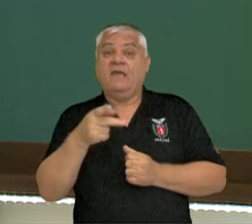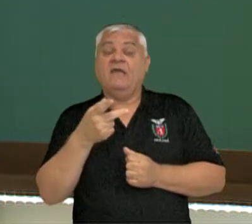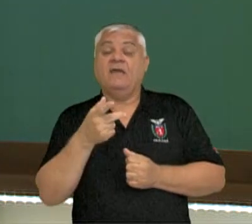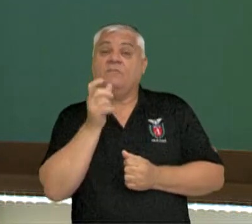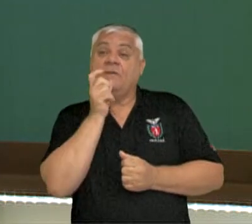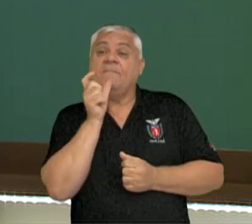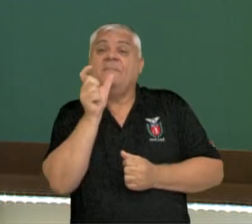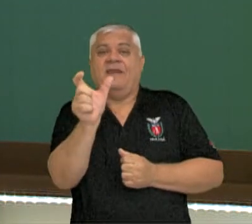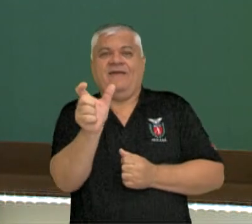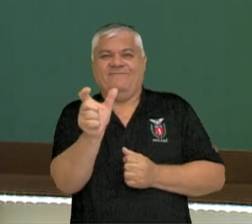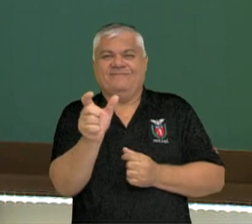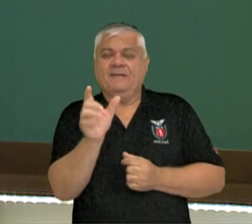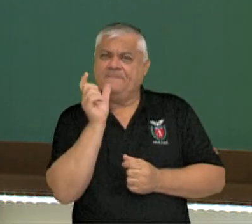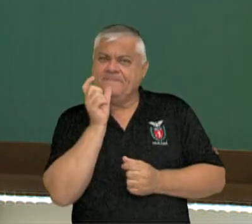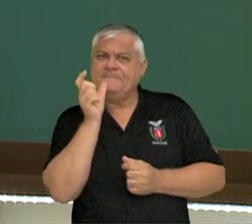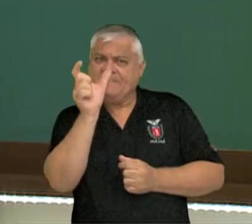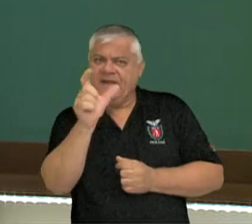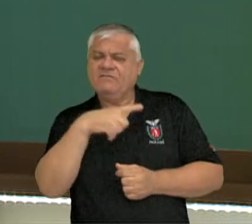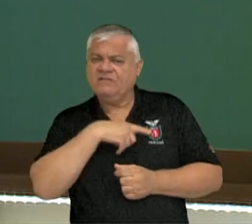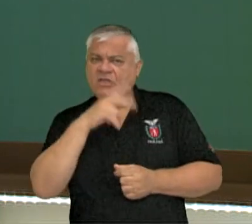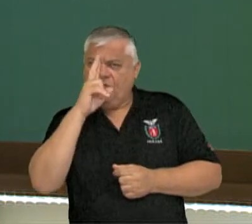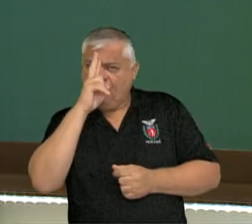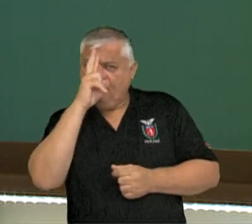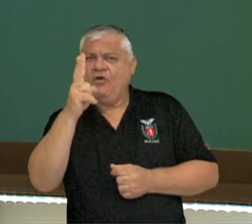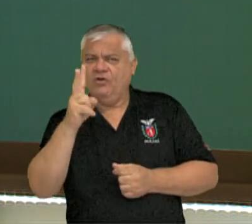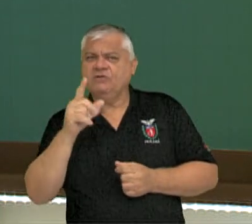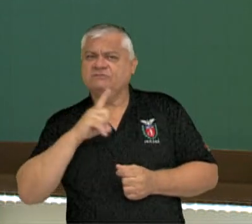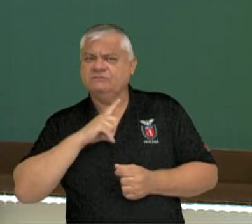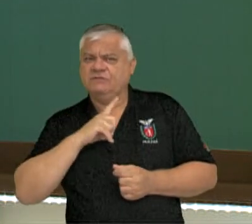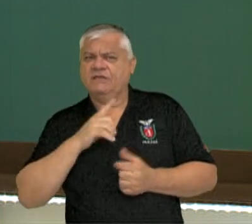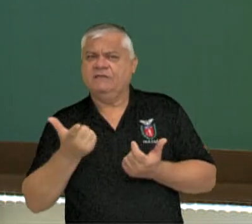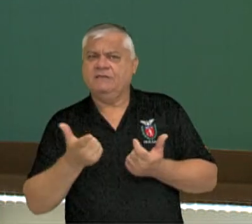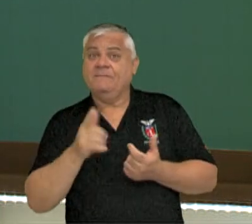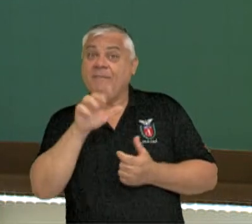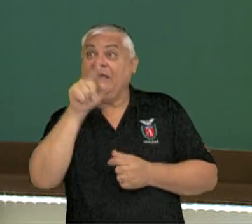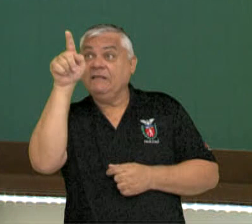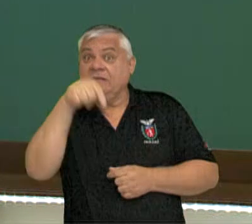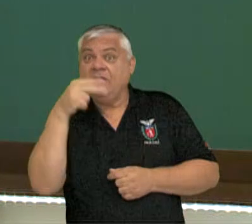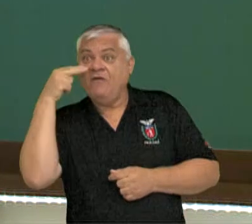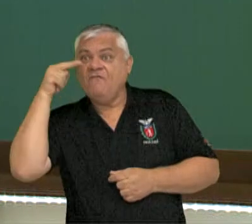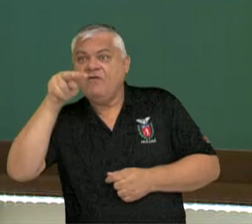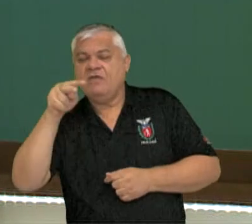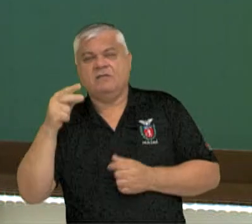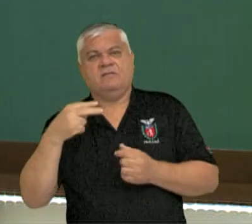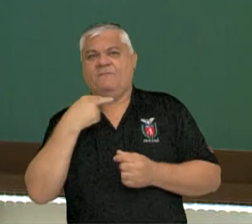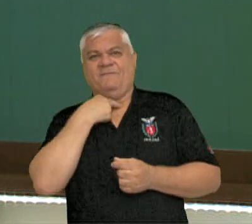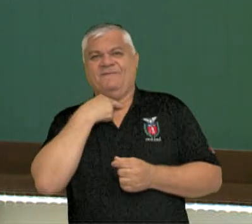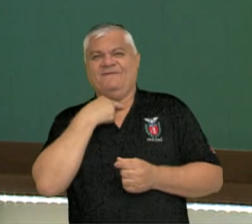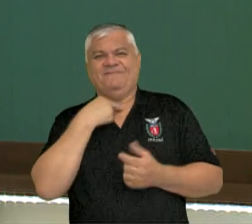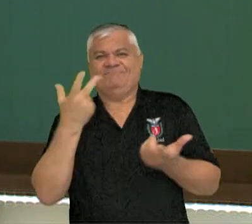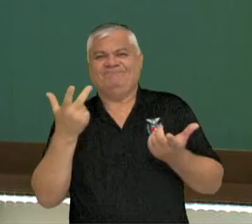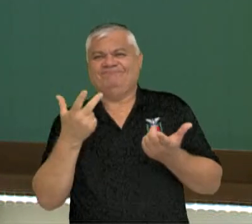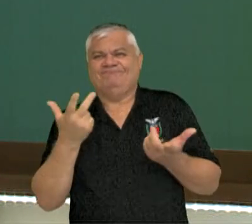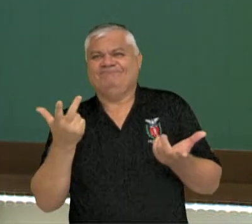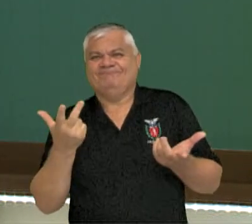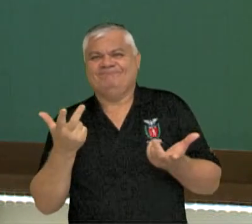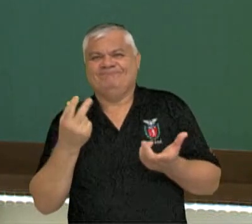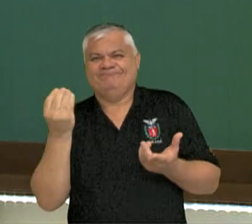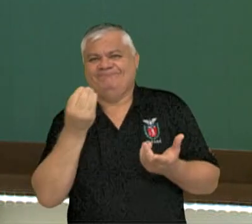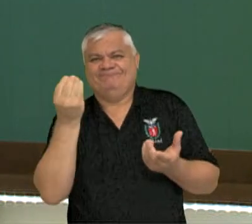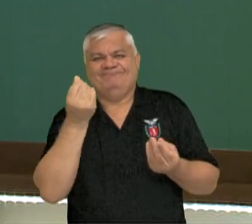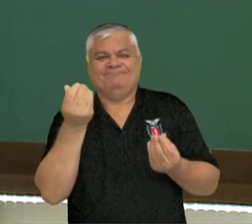fala, né? Todas as palavras possuem esse acento. Então, nem sempre é um acento gráfico, então às vezes é